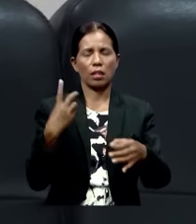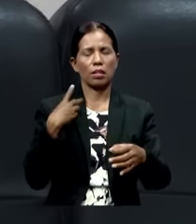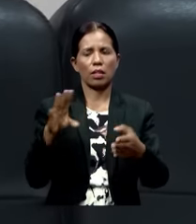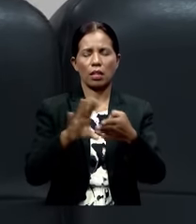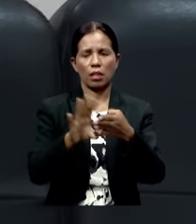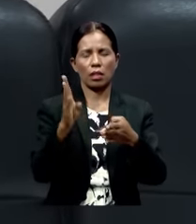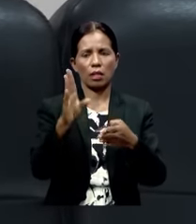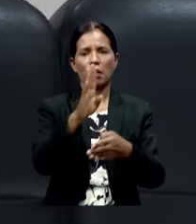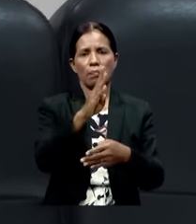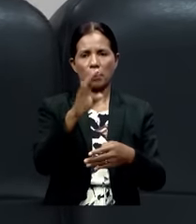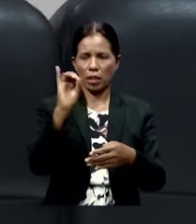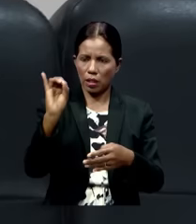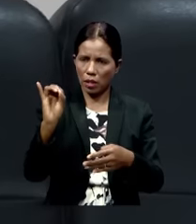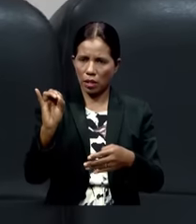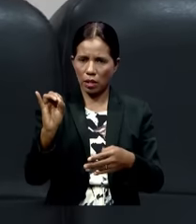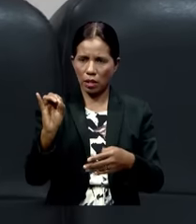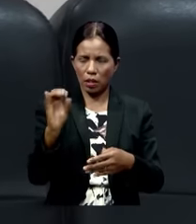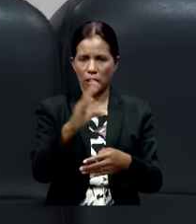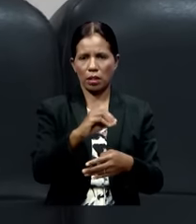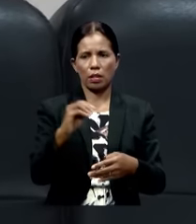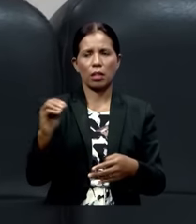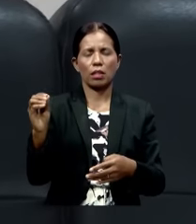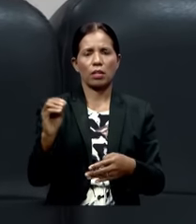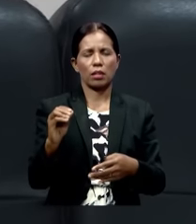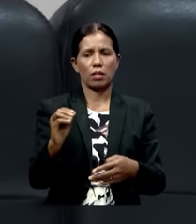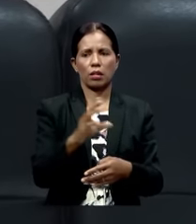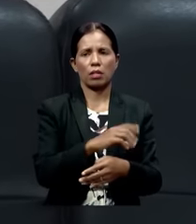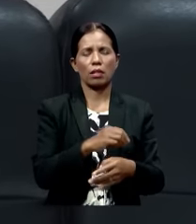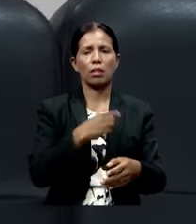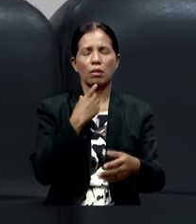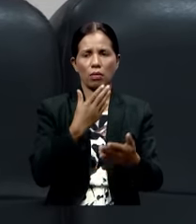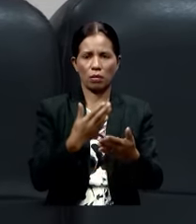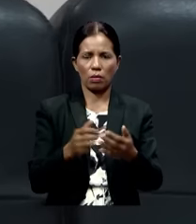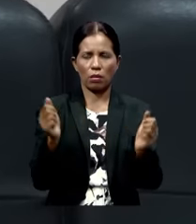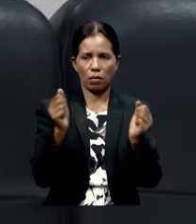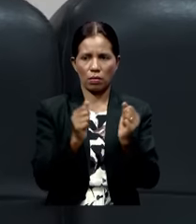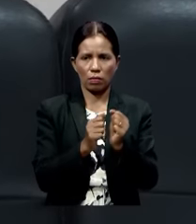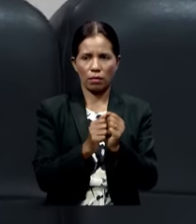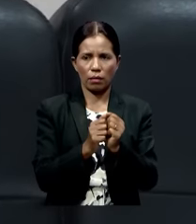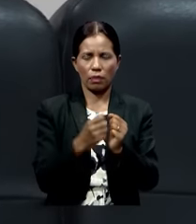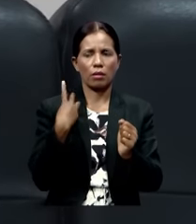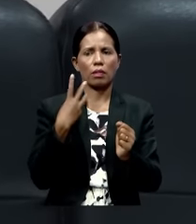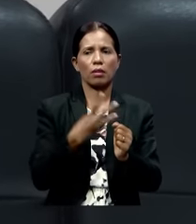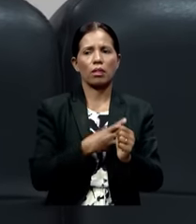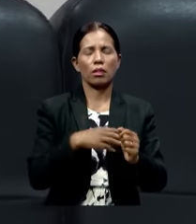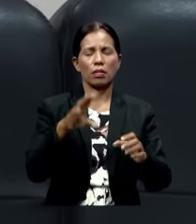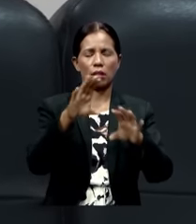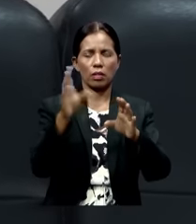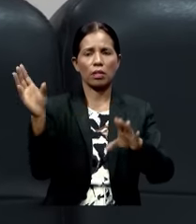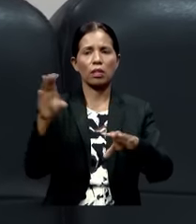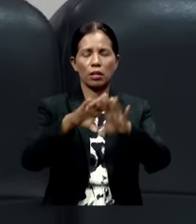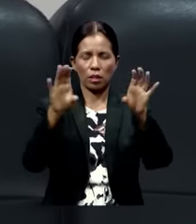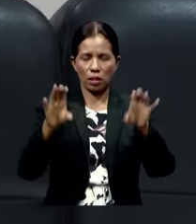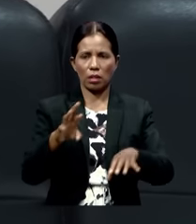electoral, OBI, criminal record, na dar rumah homoso. Itanya seperti dalam detail, oh,